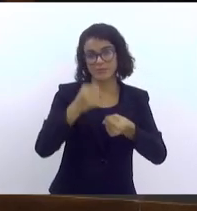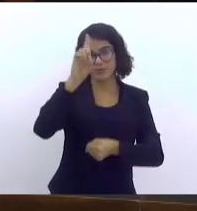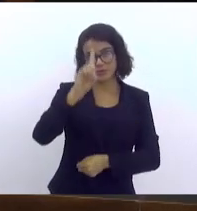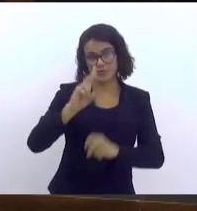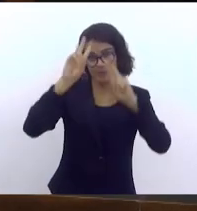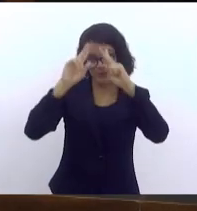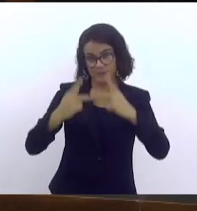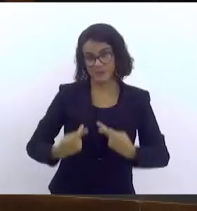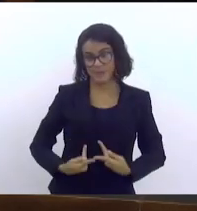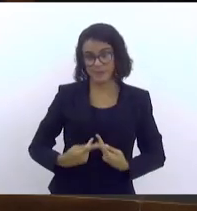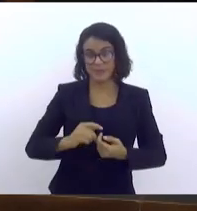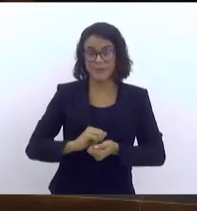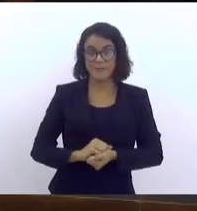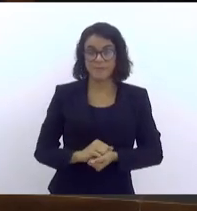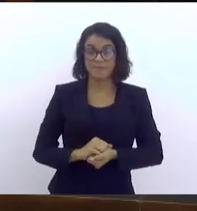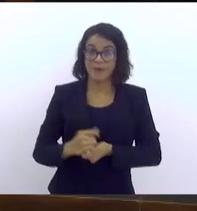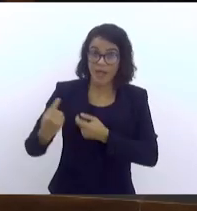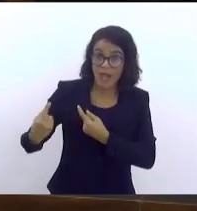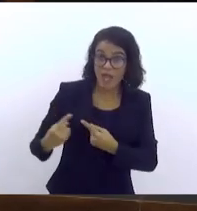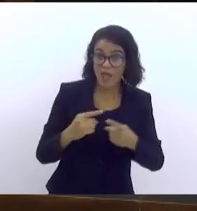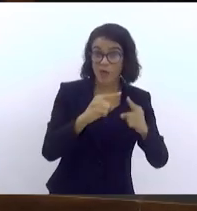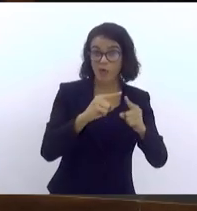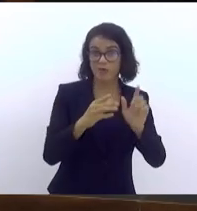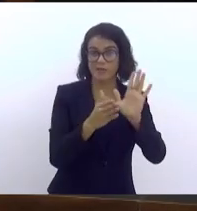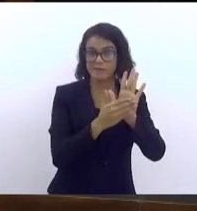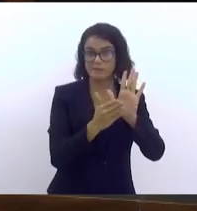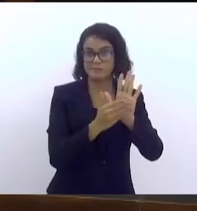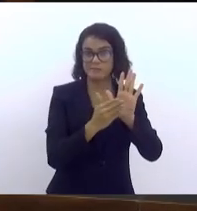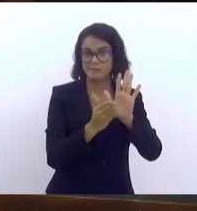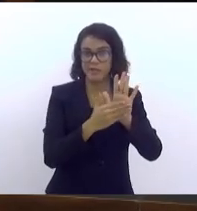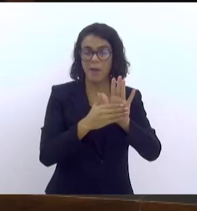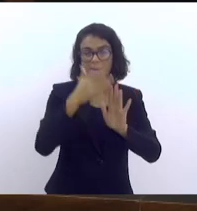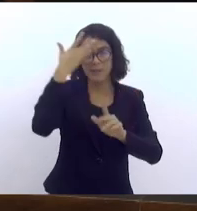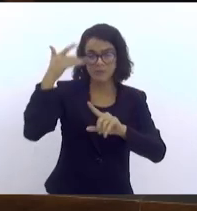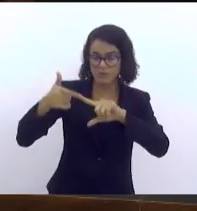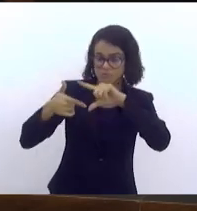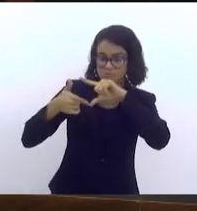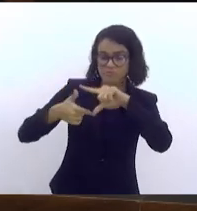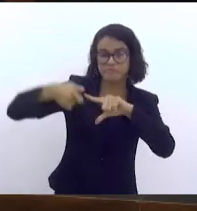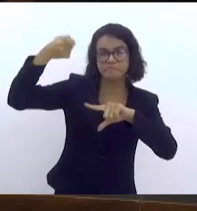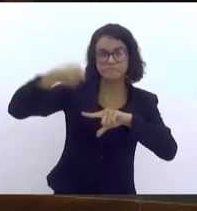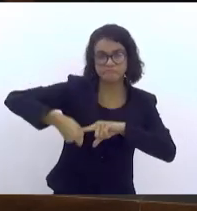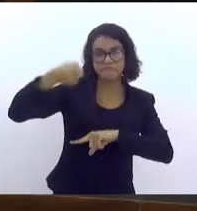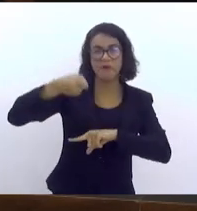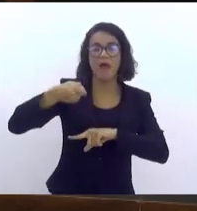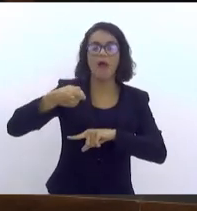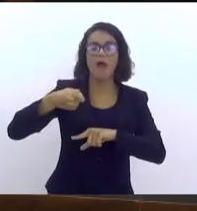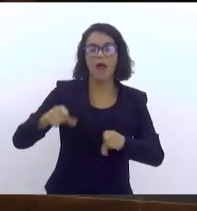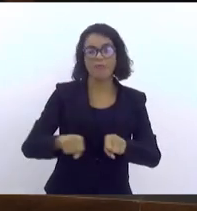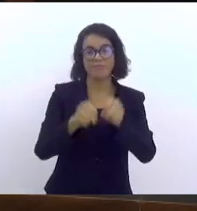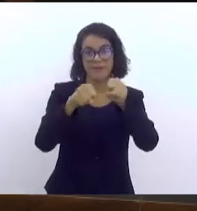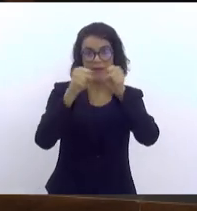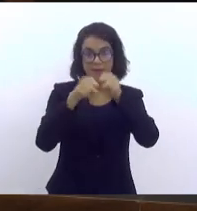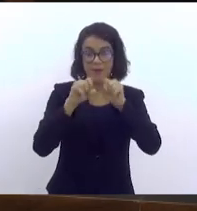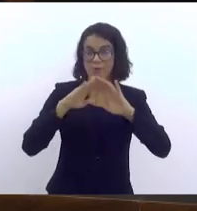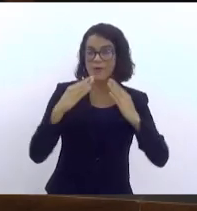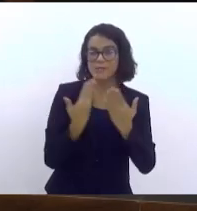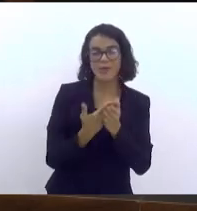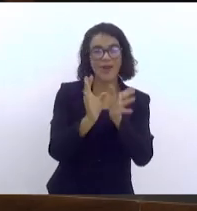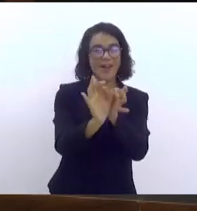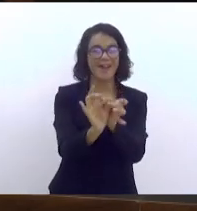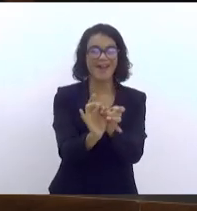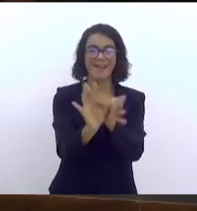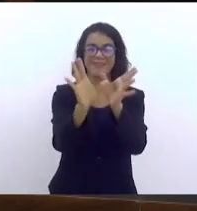Direitos Humanos é contra este projeto que conservadores e extremistas atacam uma escola livre